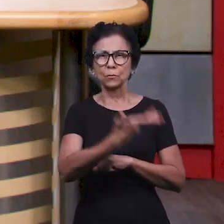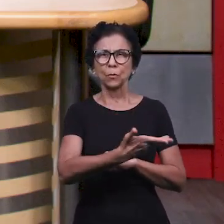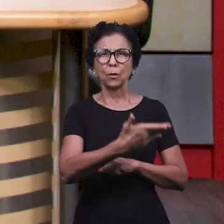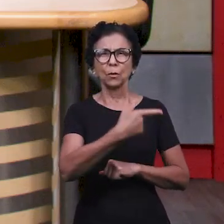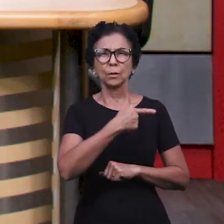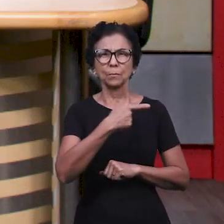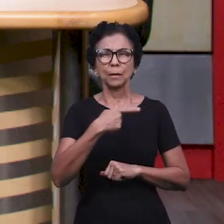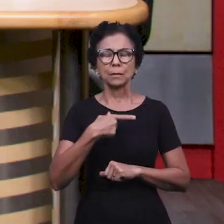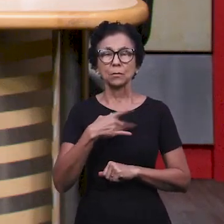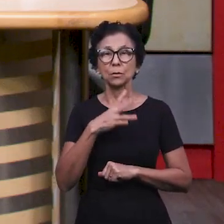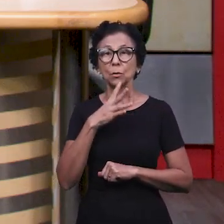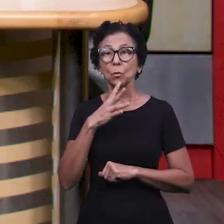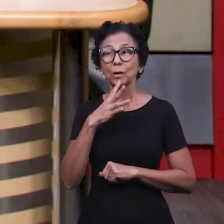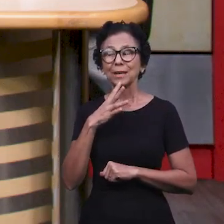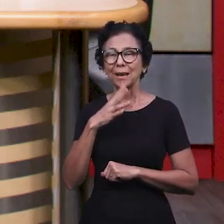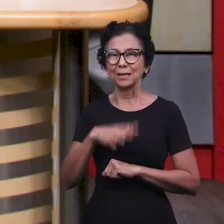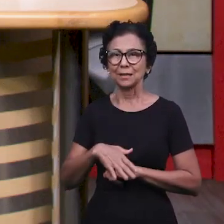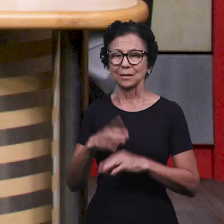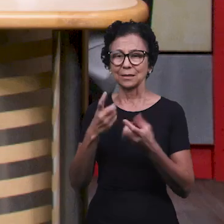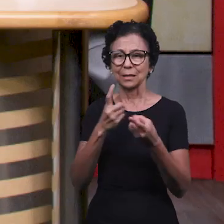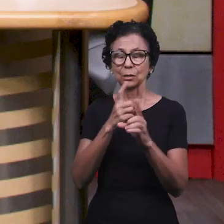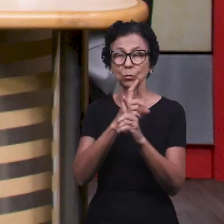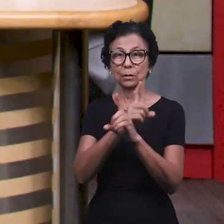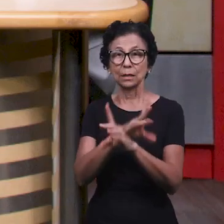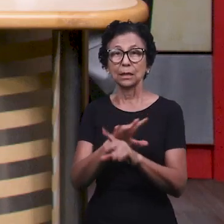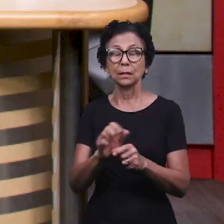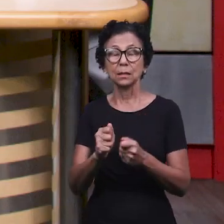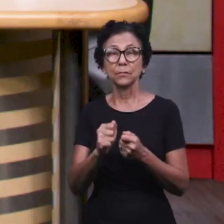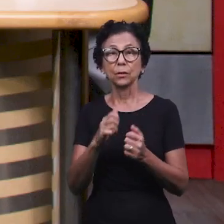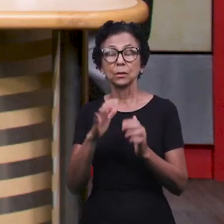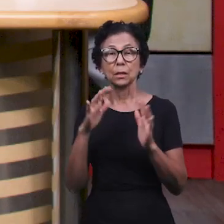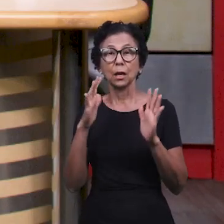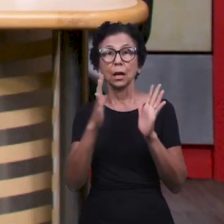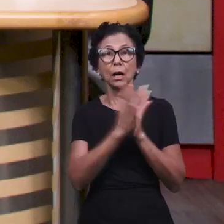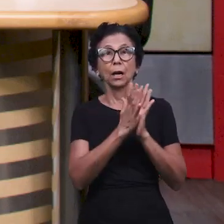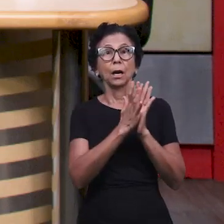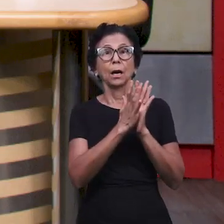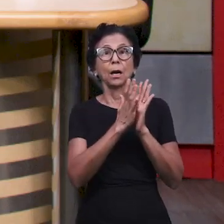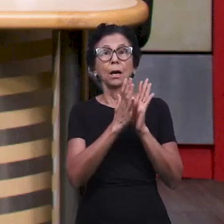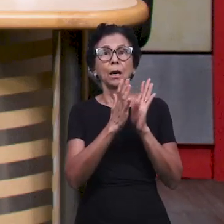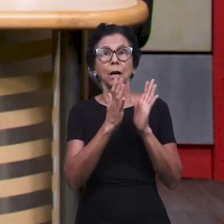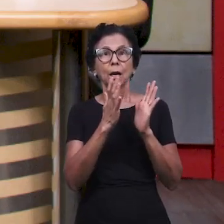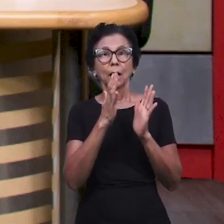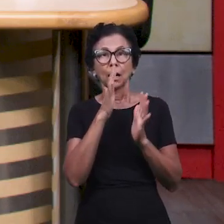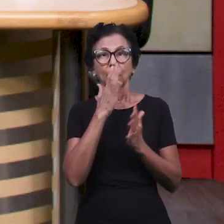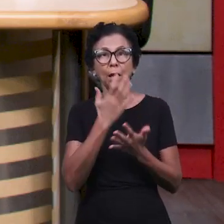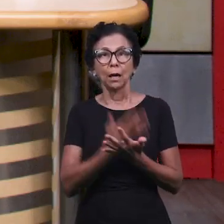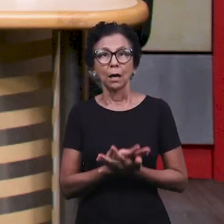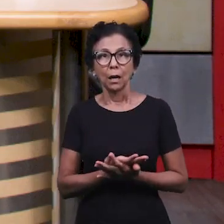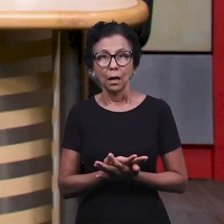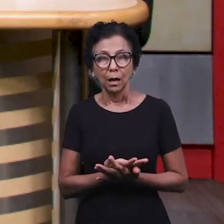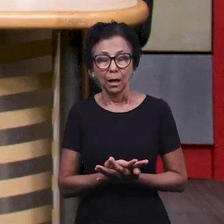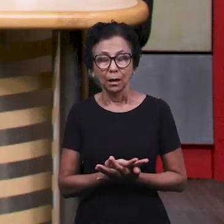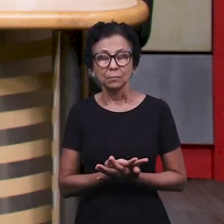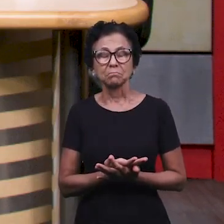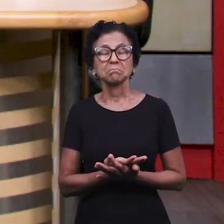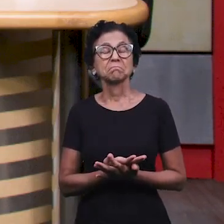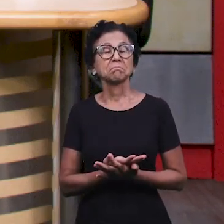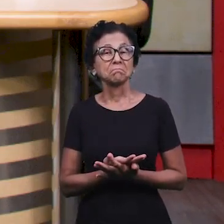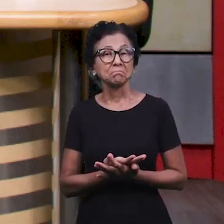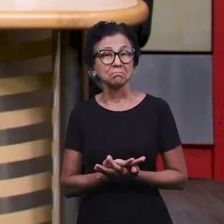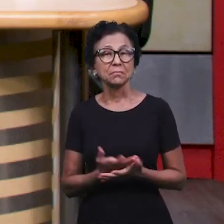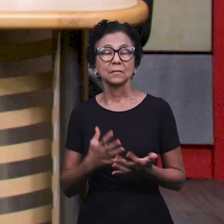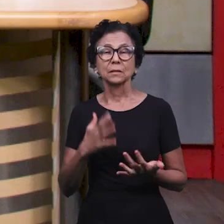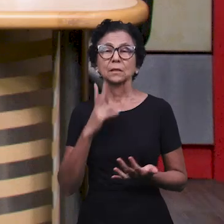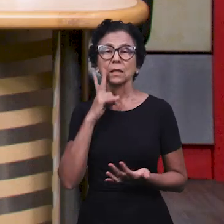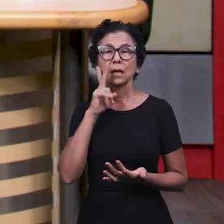para eles como uma explosão muito grande, eles ficam maravilhados. Então, acho que esta ceia mundial foi, sim,